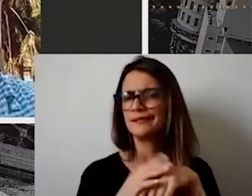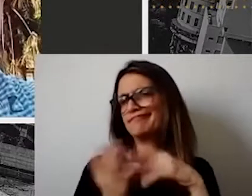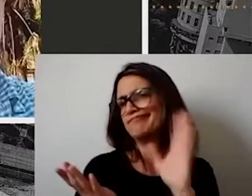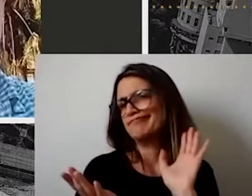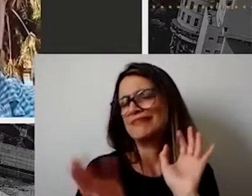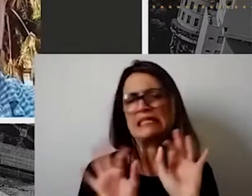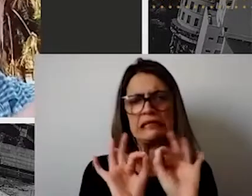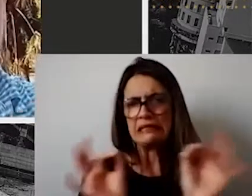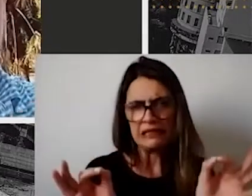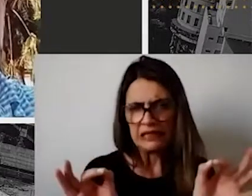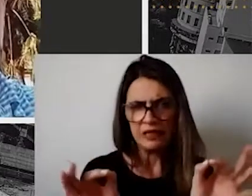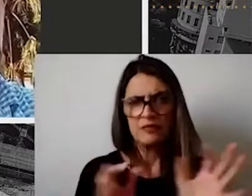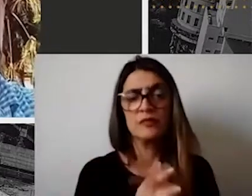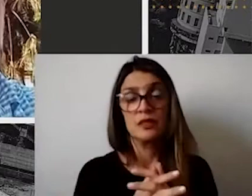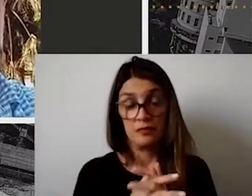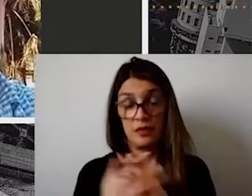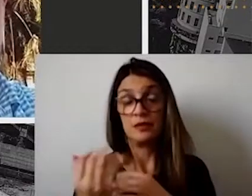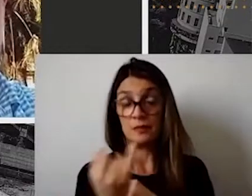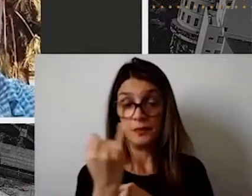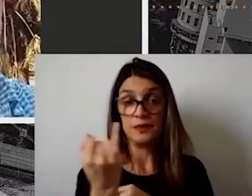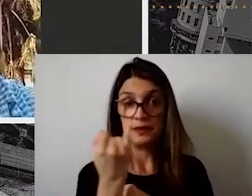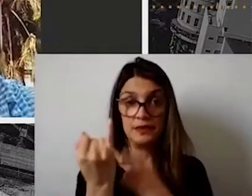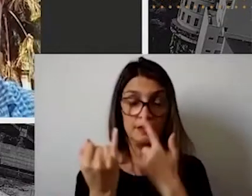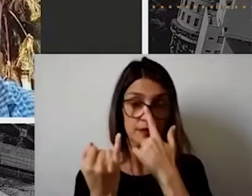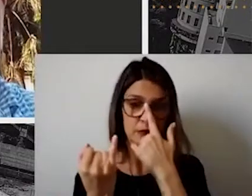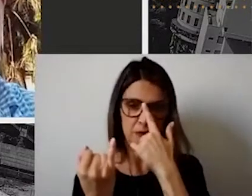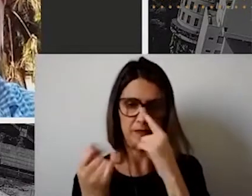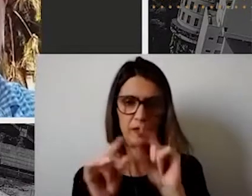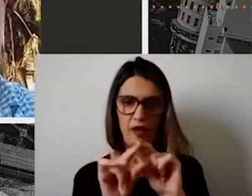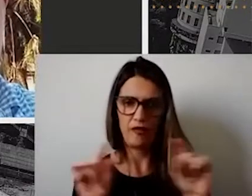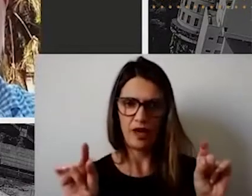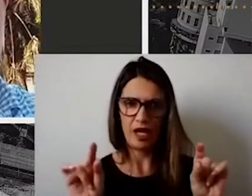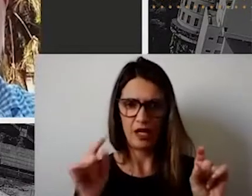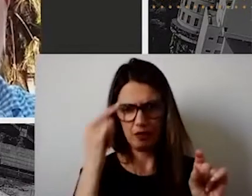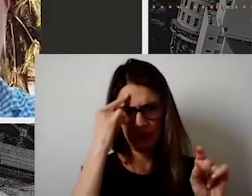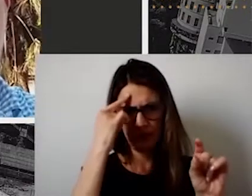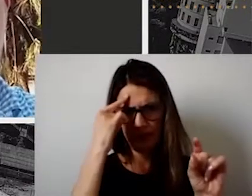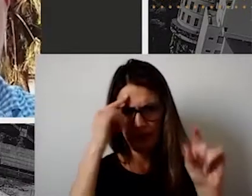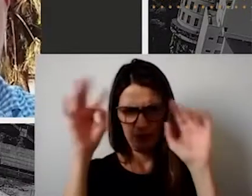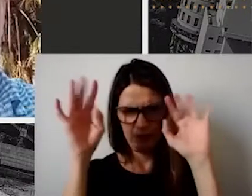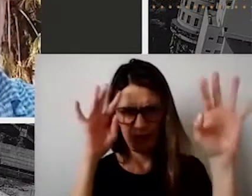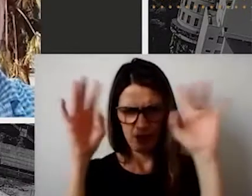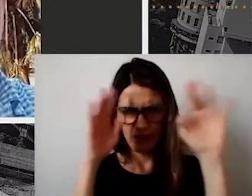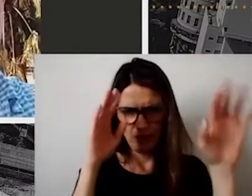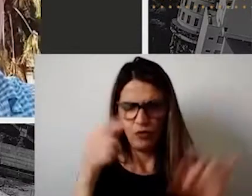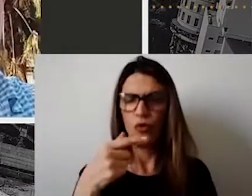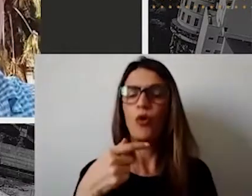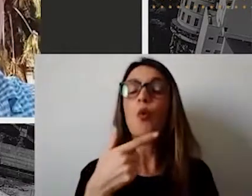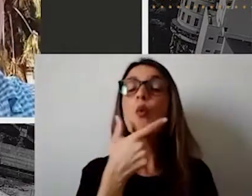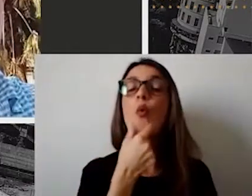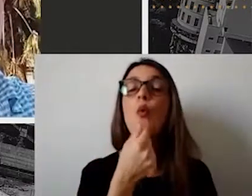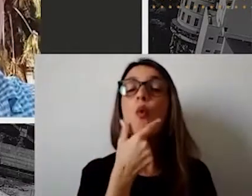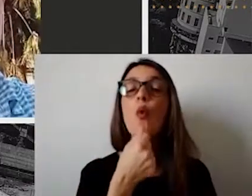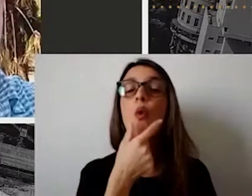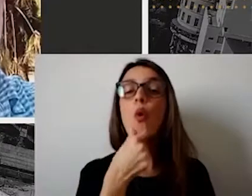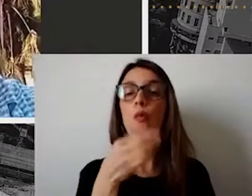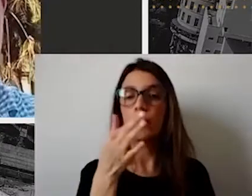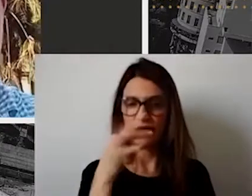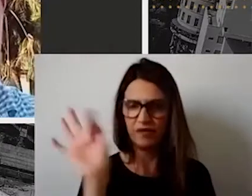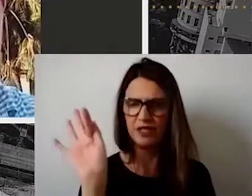mas que eu acho que é muito importante. Eu separei a frase de um pensador francês, do Bruno Latour, que saiu na Folha há pouco tempo